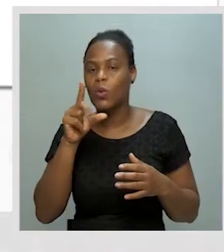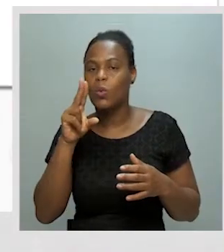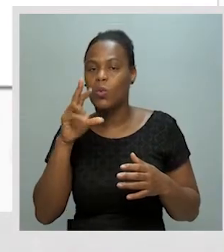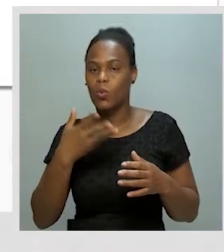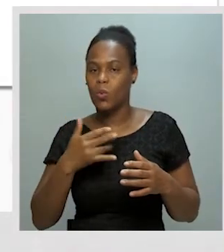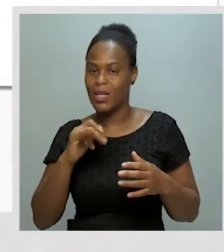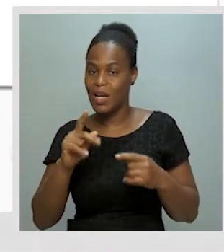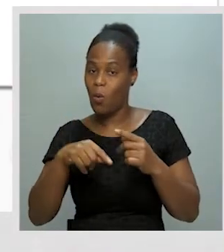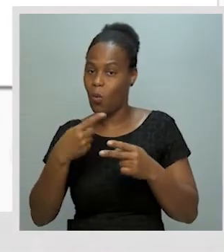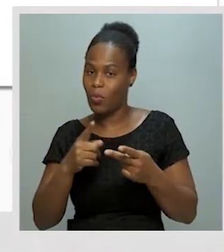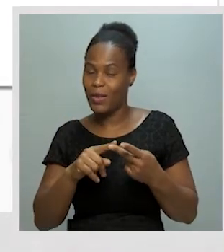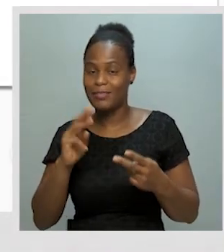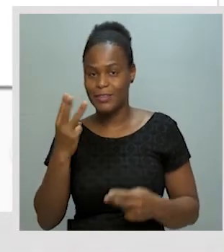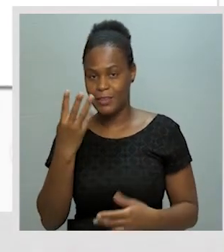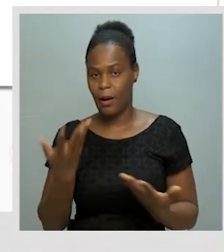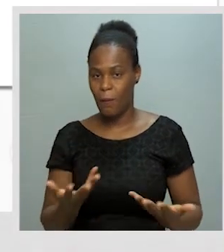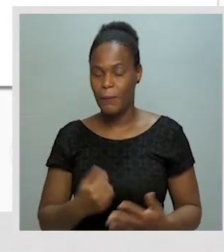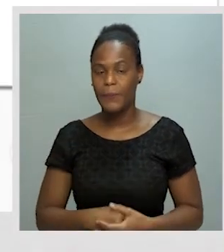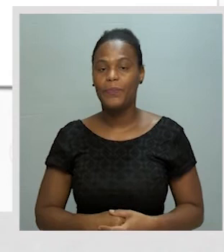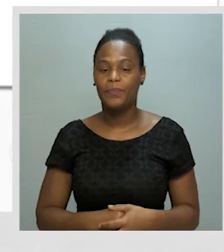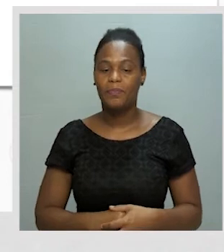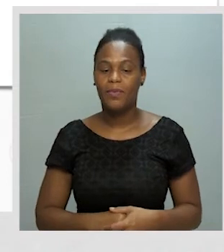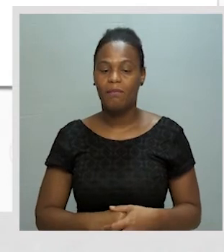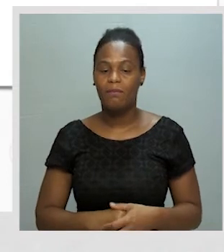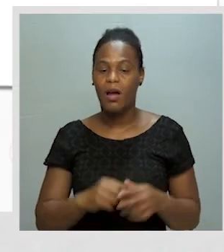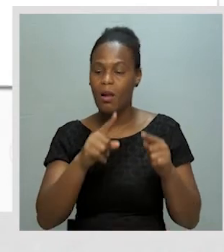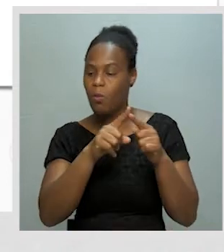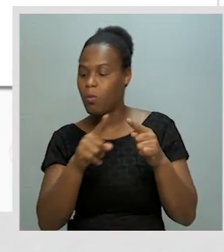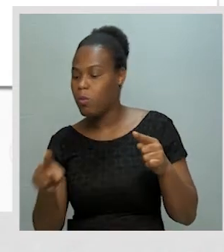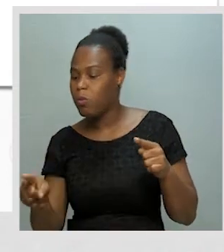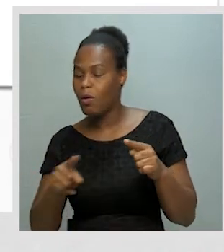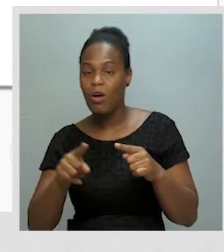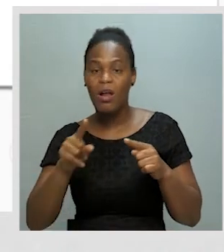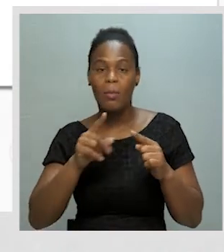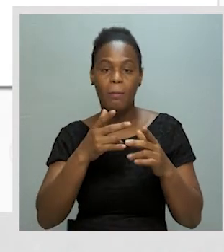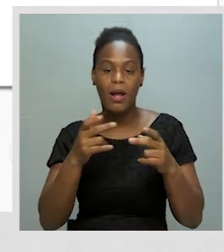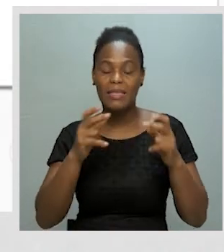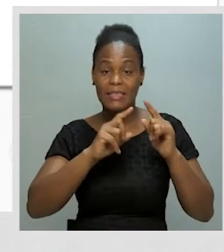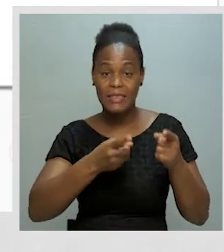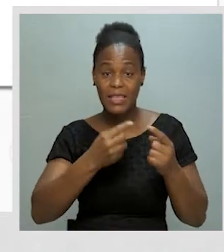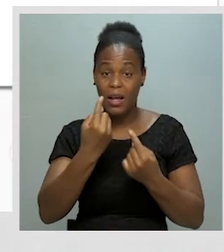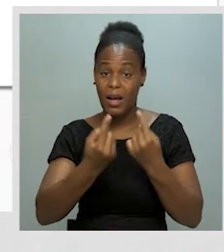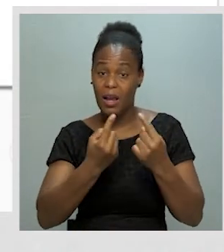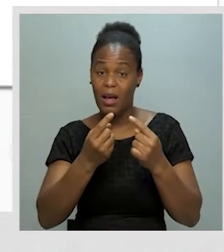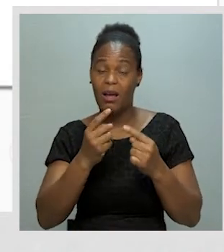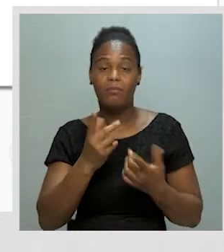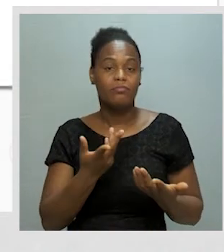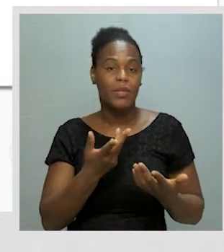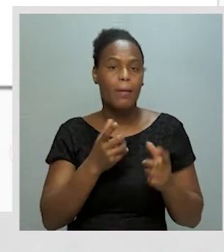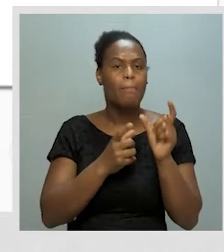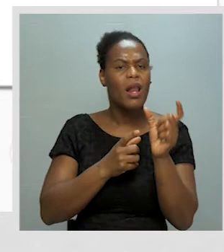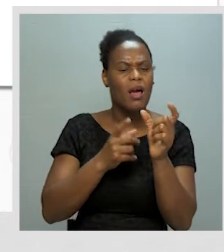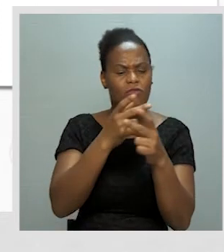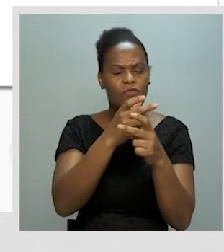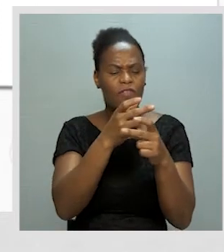género. A terceira faz corresponder a parte inicial de cada provérbio na coluna esquerda,